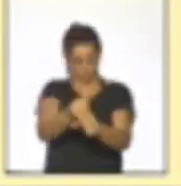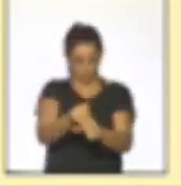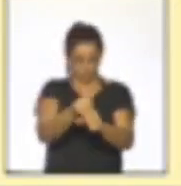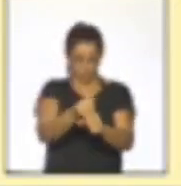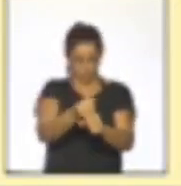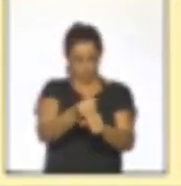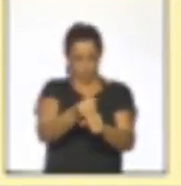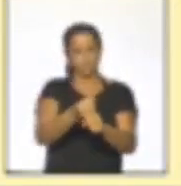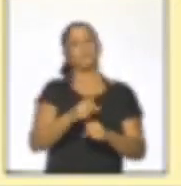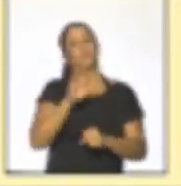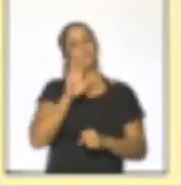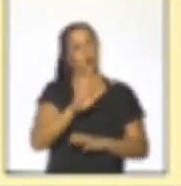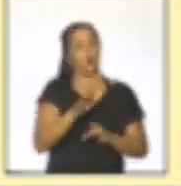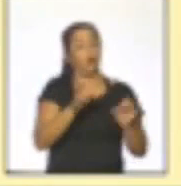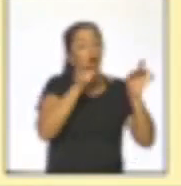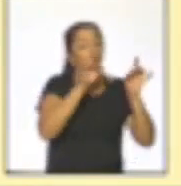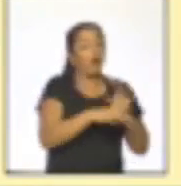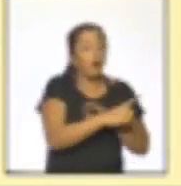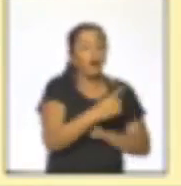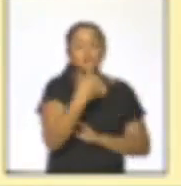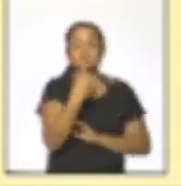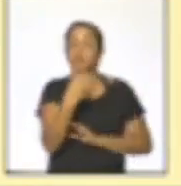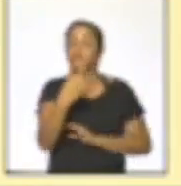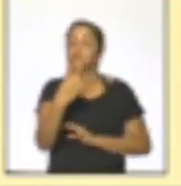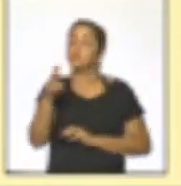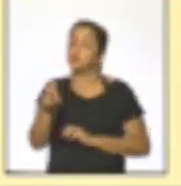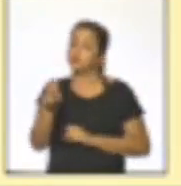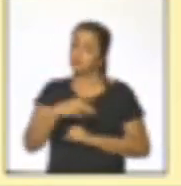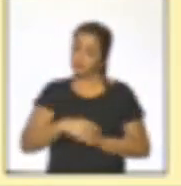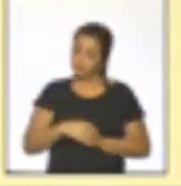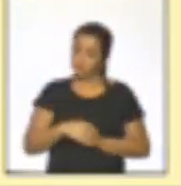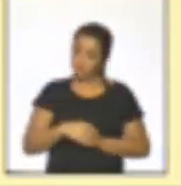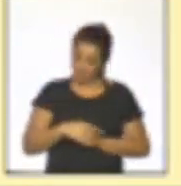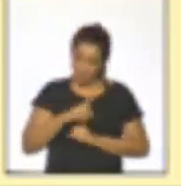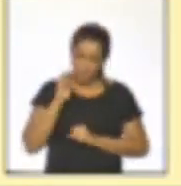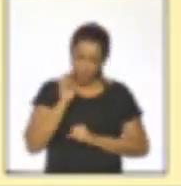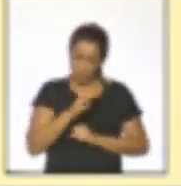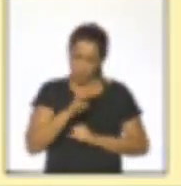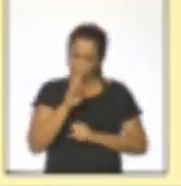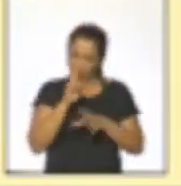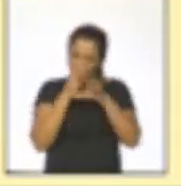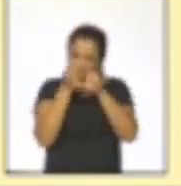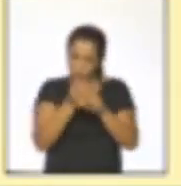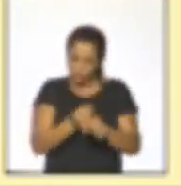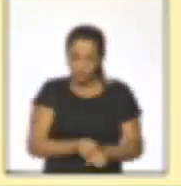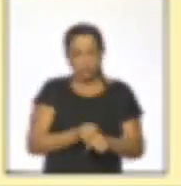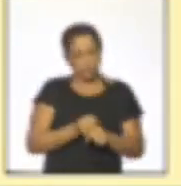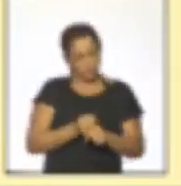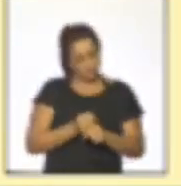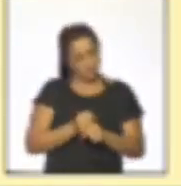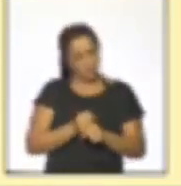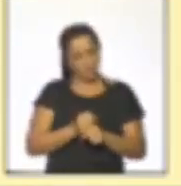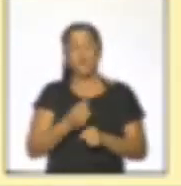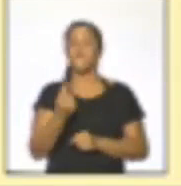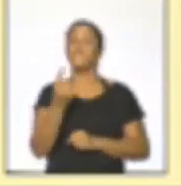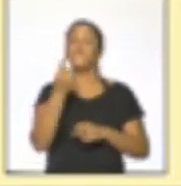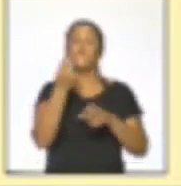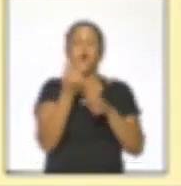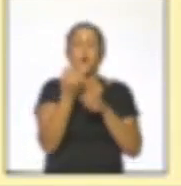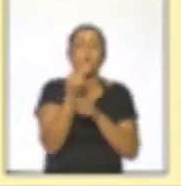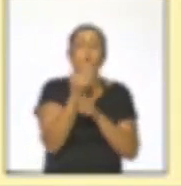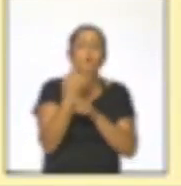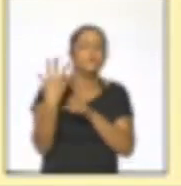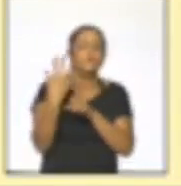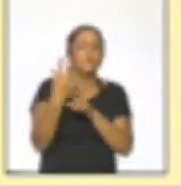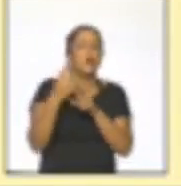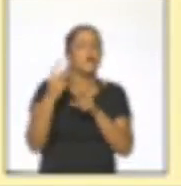Então, deu 125. Olha que belezinha. O resultado, tá vendo? Lembra esse valor aqui, que vai acontecer? Ele